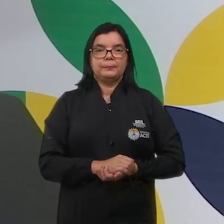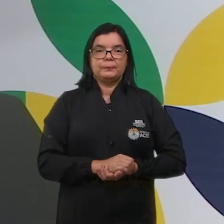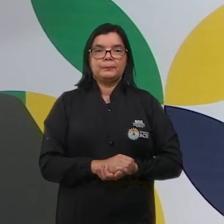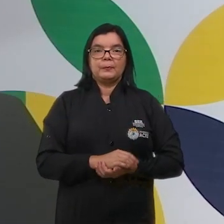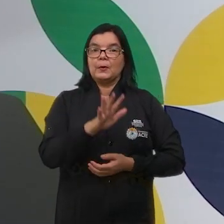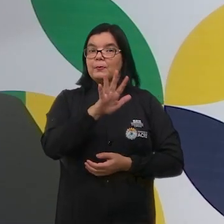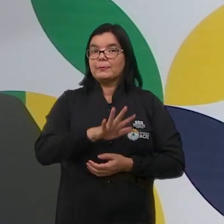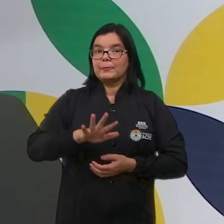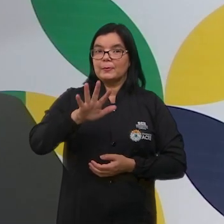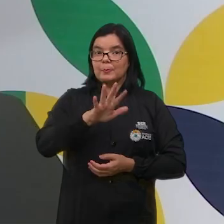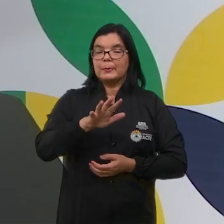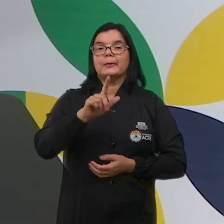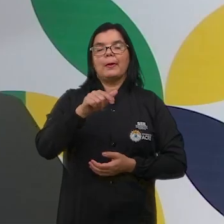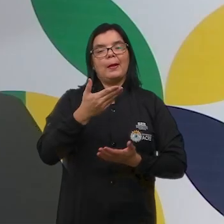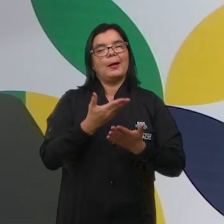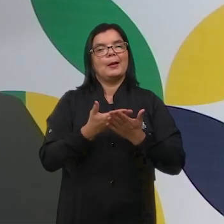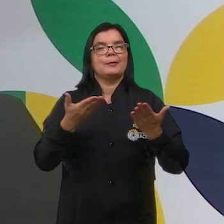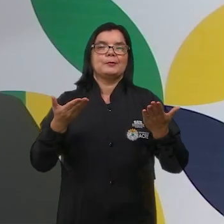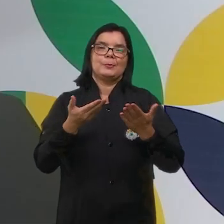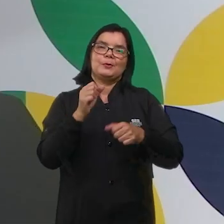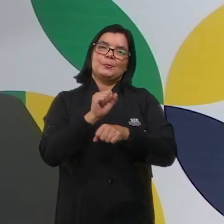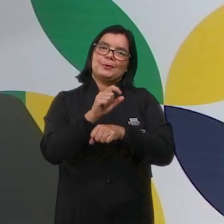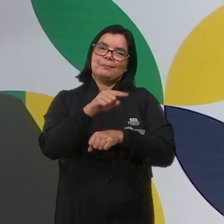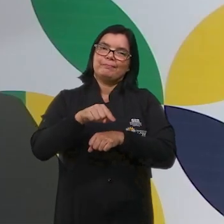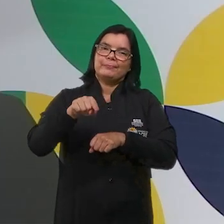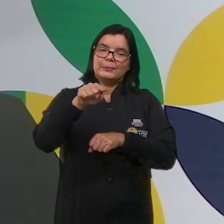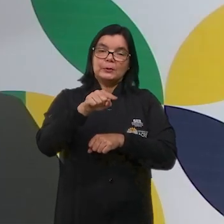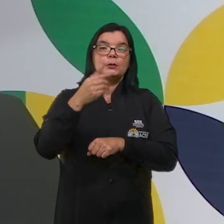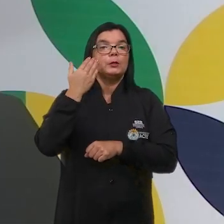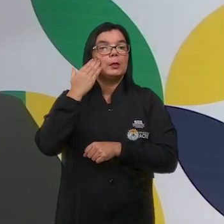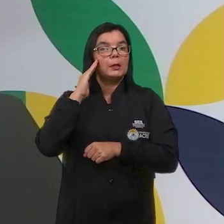forma geral, essa foi a aula de hoje. Espero que vocês tenham